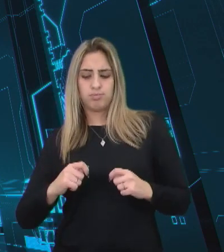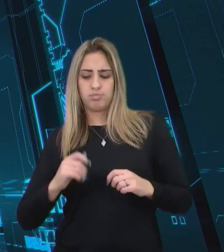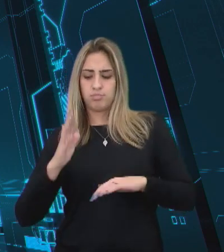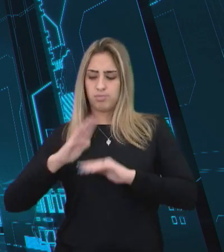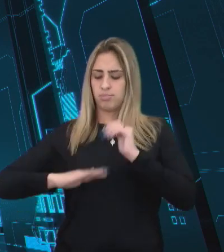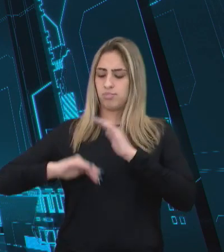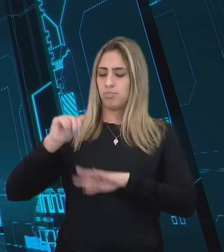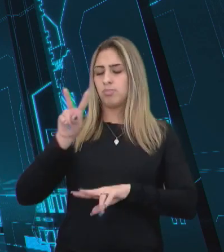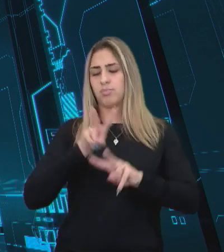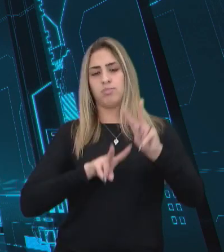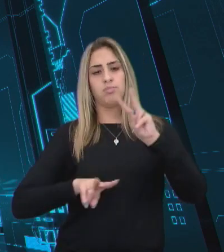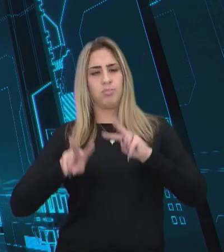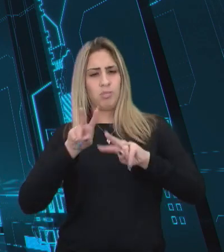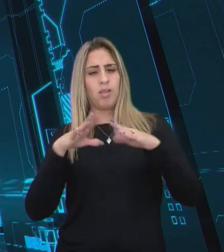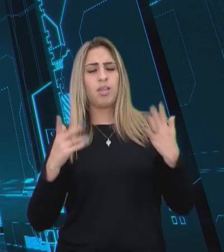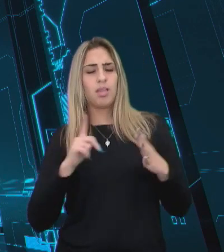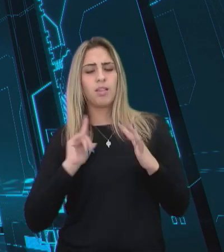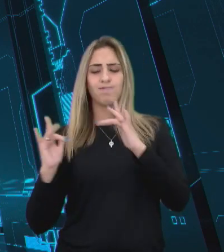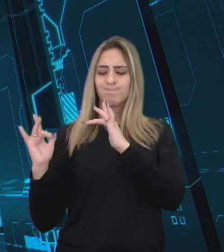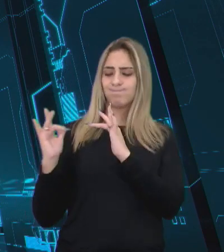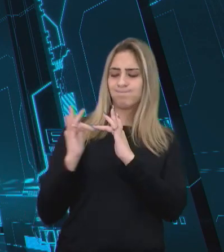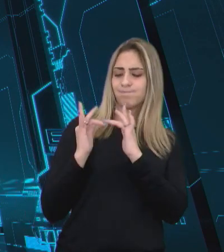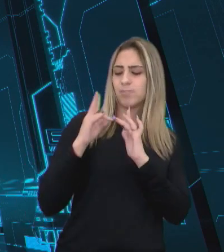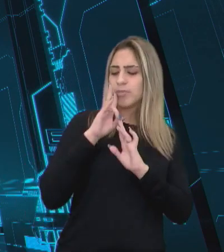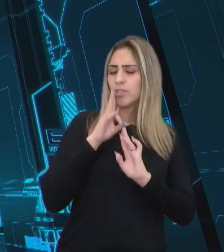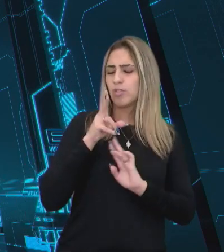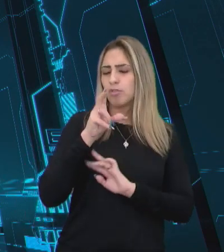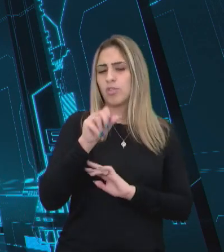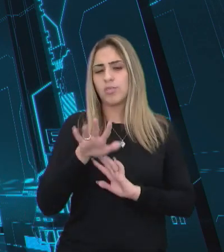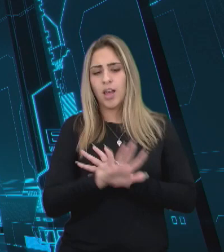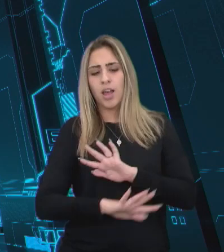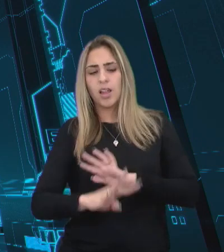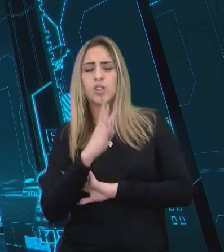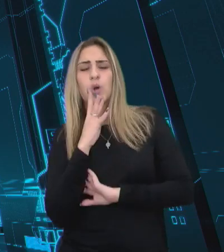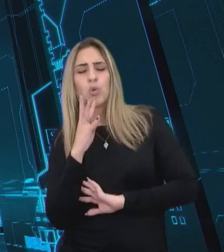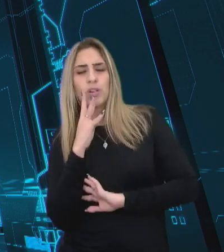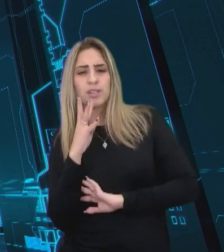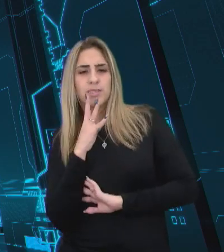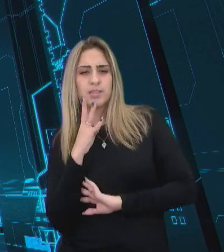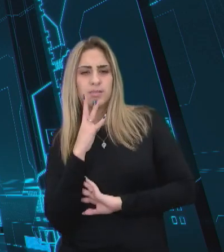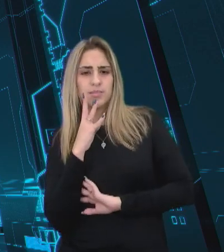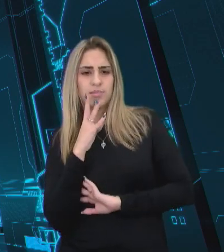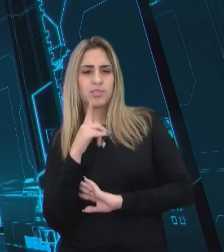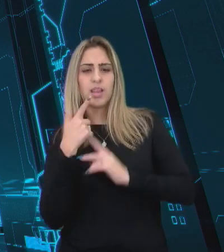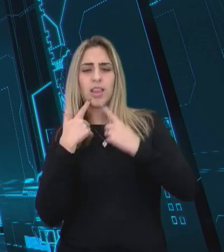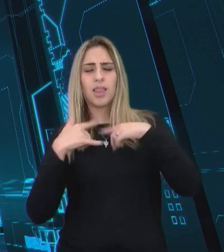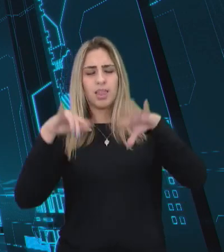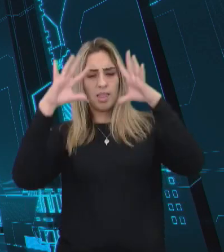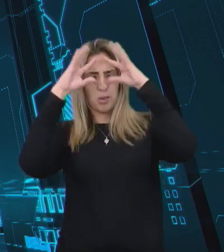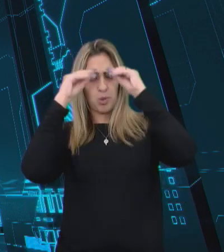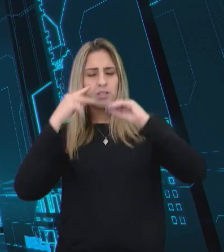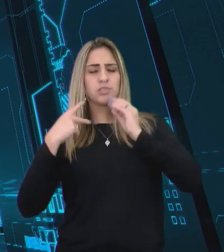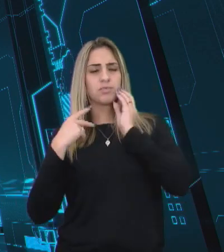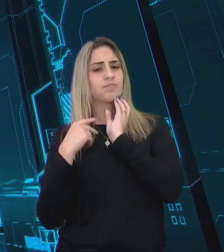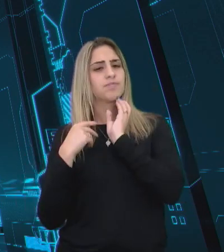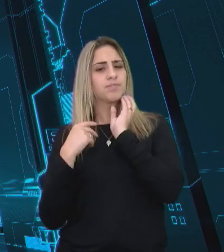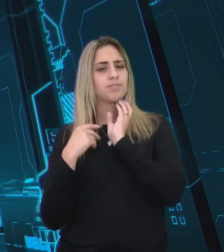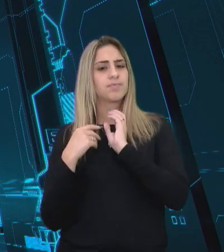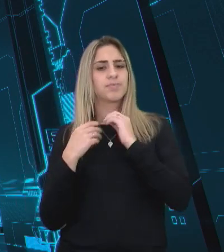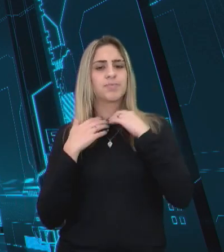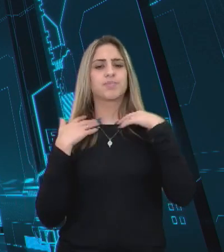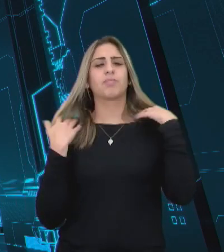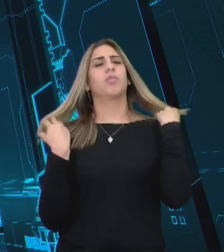construção audiovisual. Então, tem uma ligação muito forte com algumas áreas de conhecimento da área de linguagens, aí, por exemplo, a